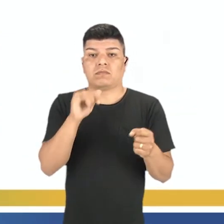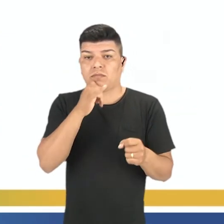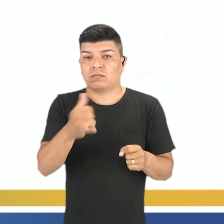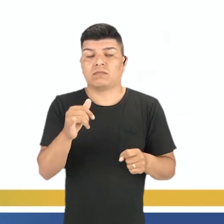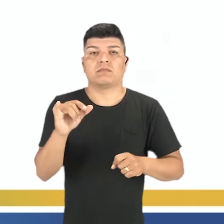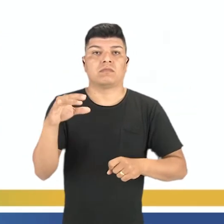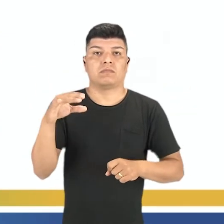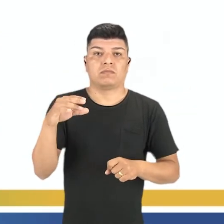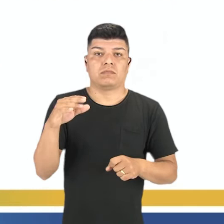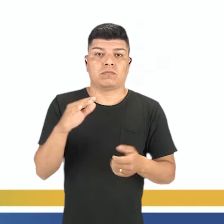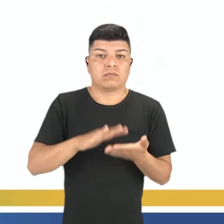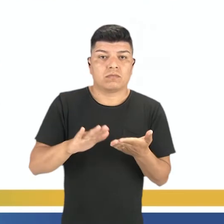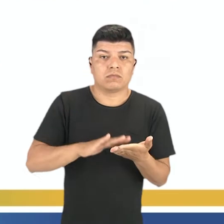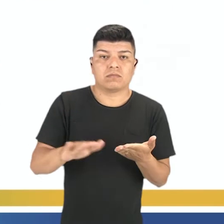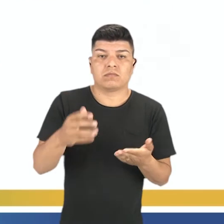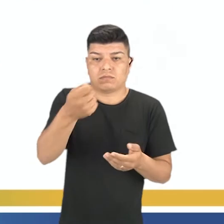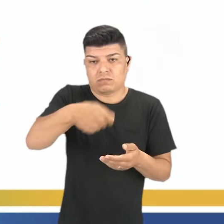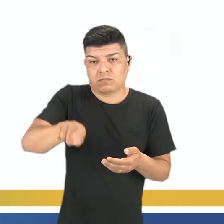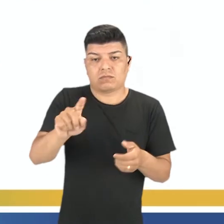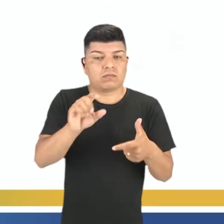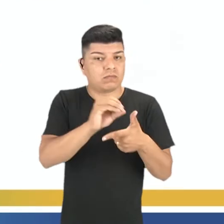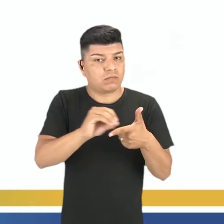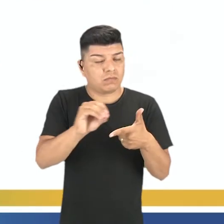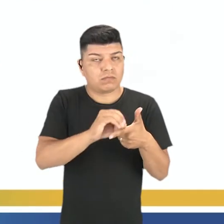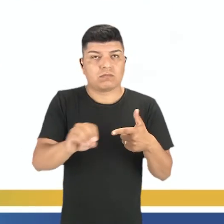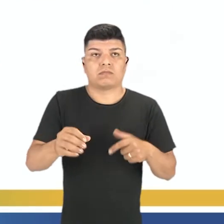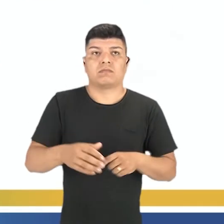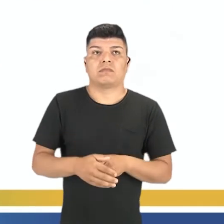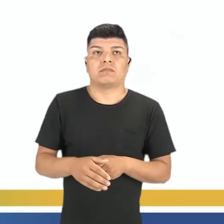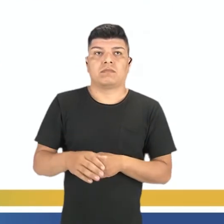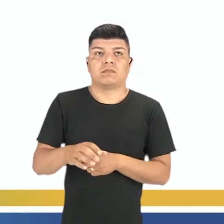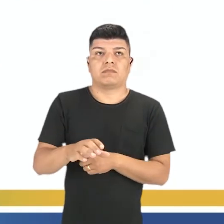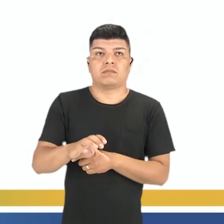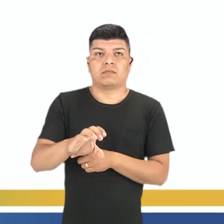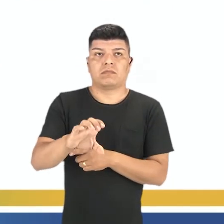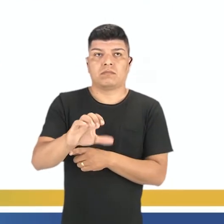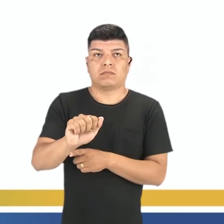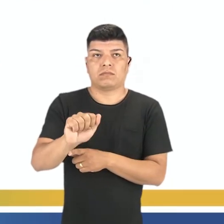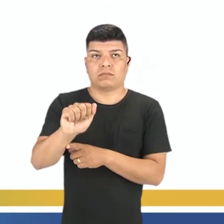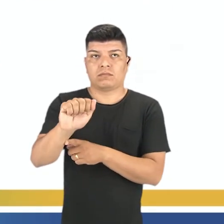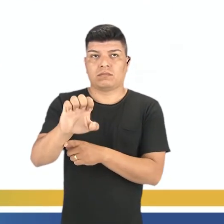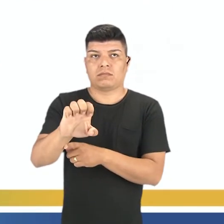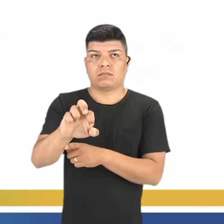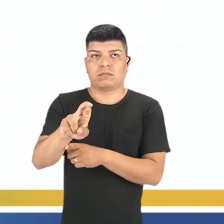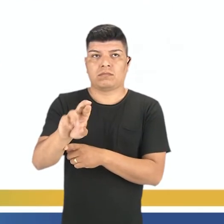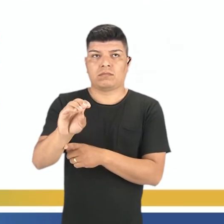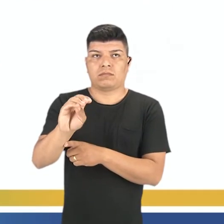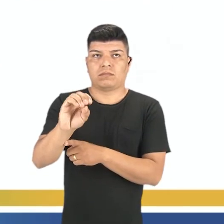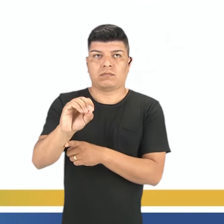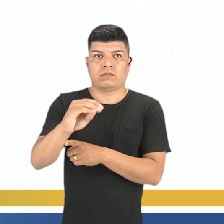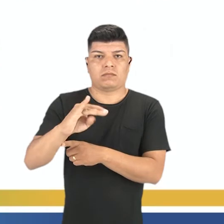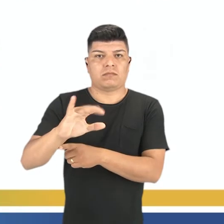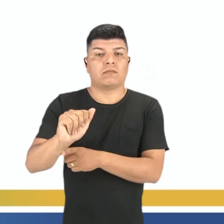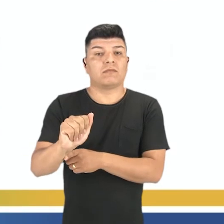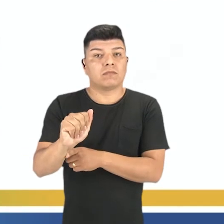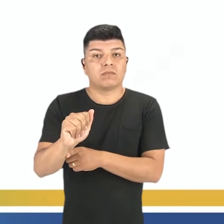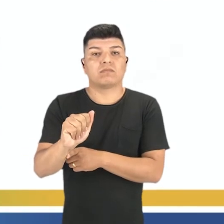Não precisa do oxigênio para produzir energia. A aeróbica é o inverso. Você tem que trabalhar com